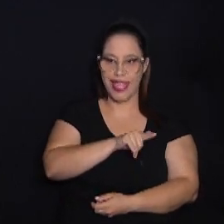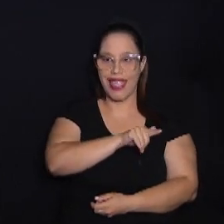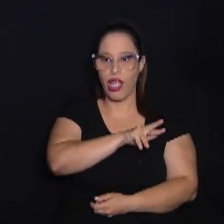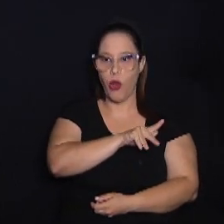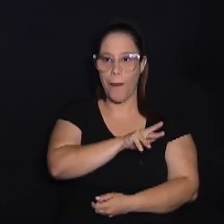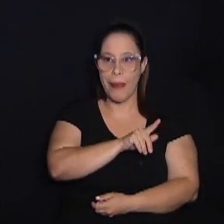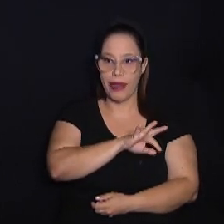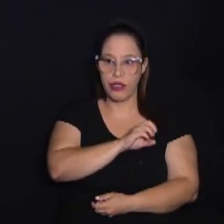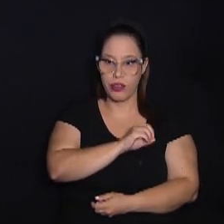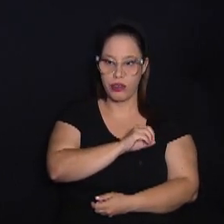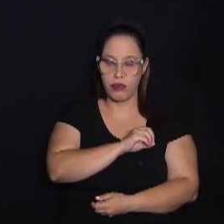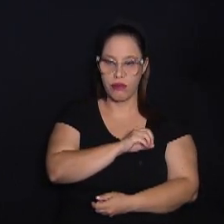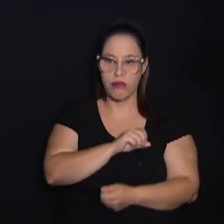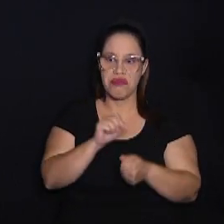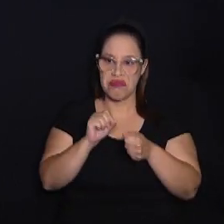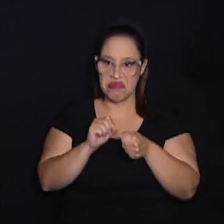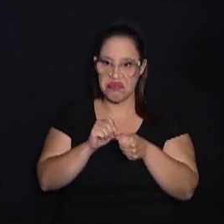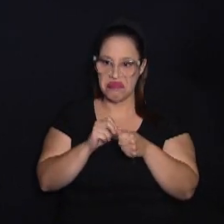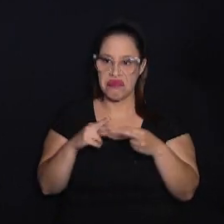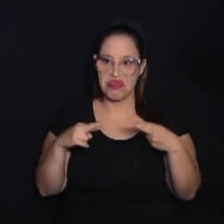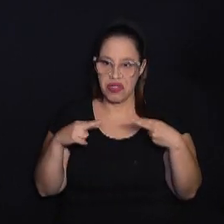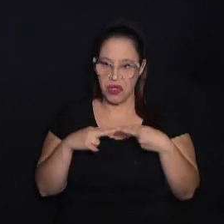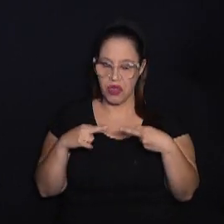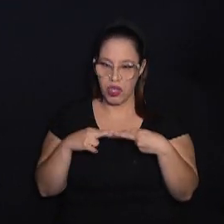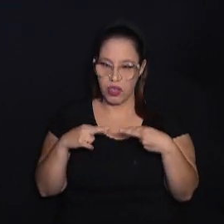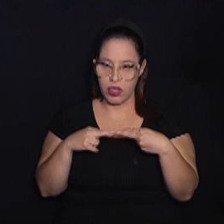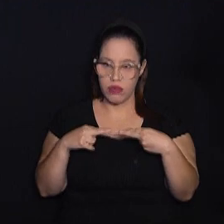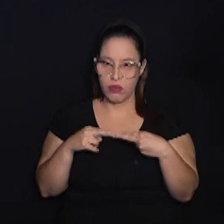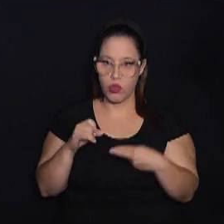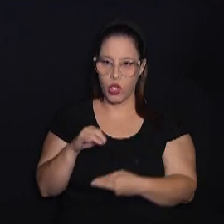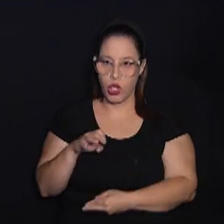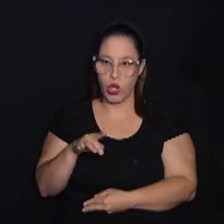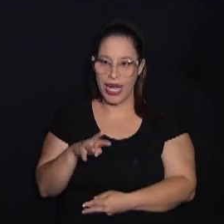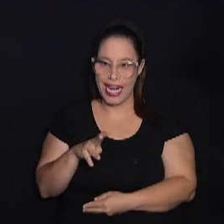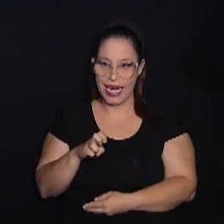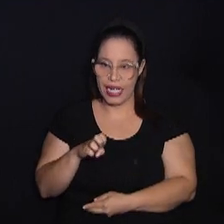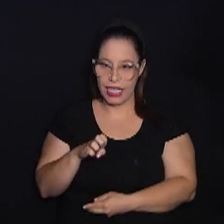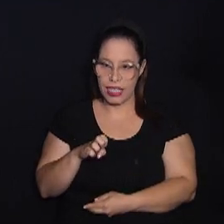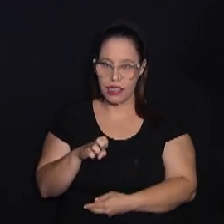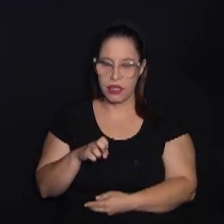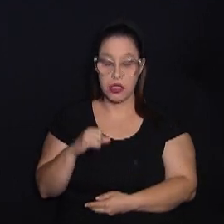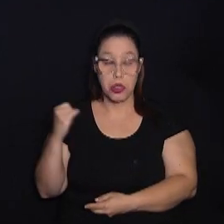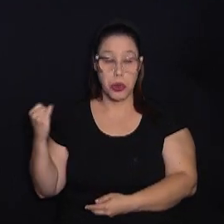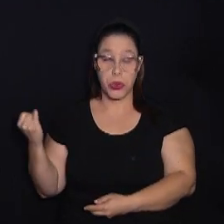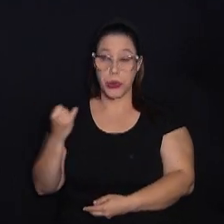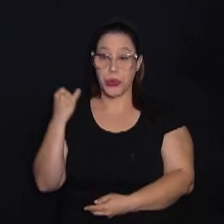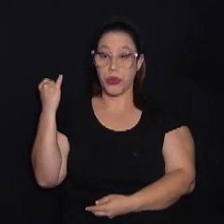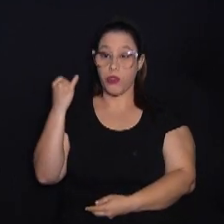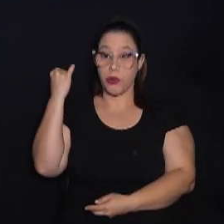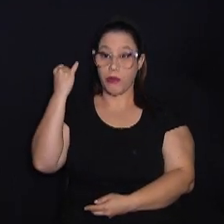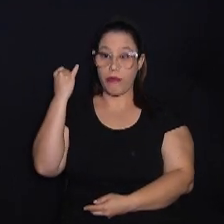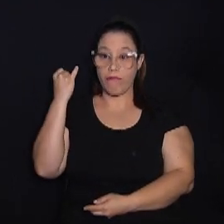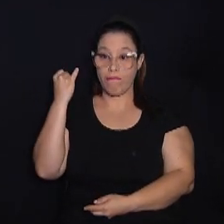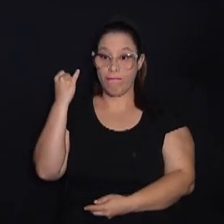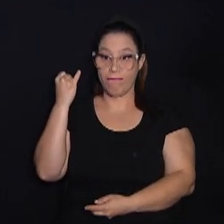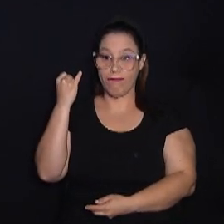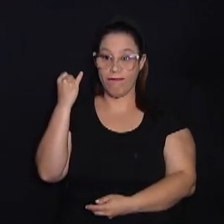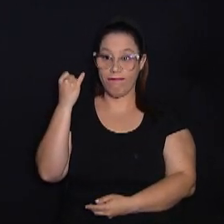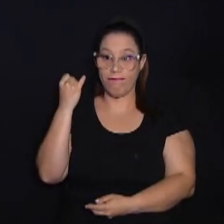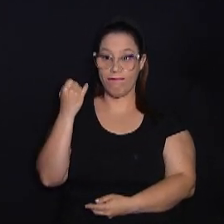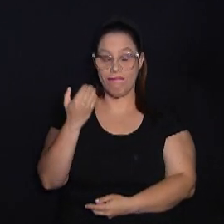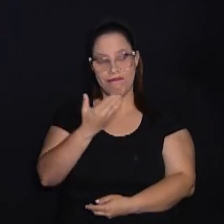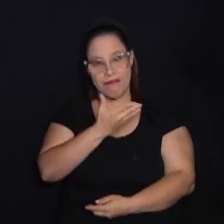Silvério, que fizeram desta solenidade uma solenidade ainda mais importante com a presença, né,